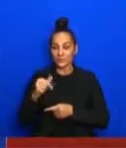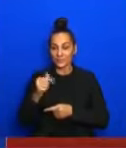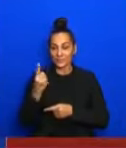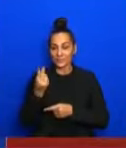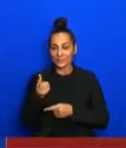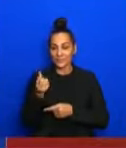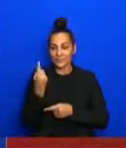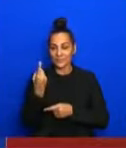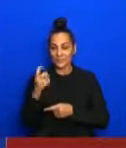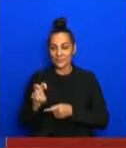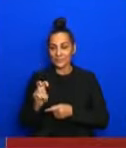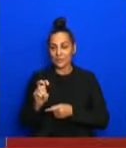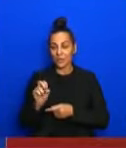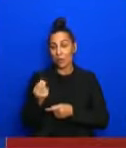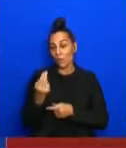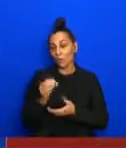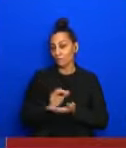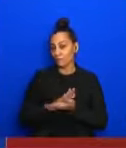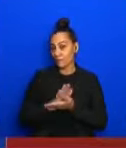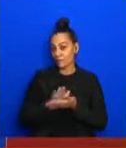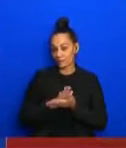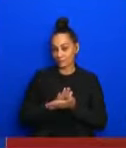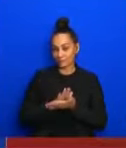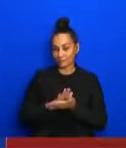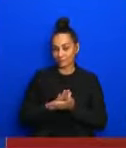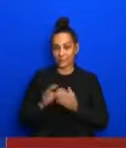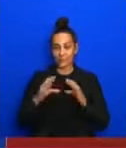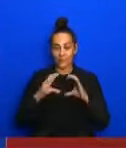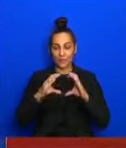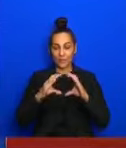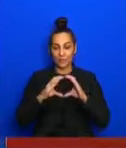17, 16, 15 ou nenhum número. Bola